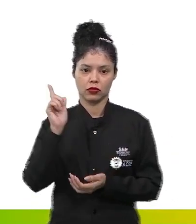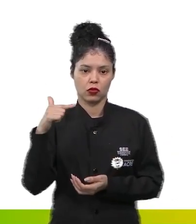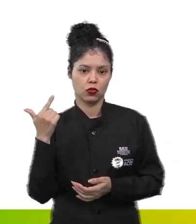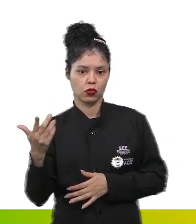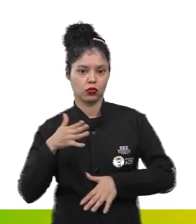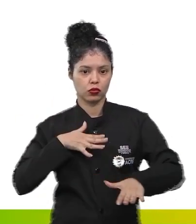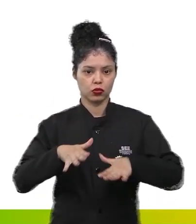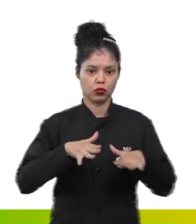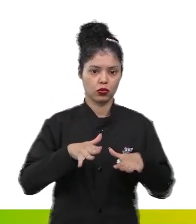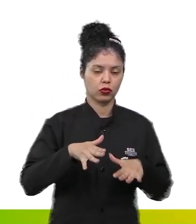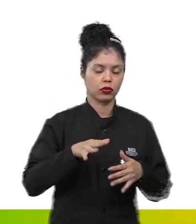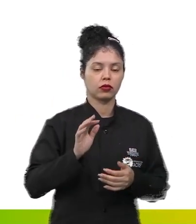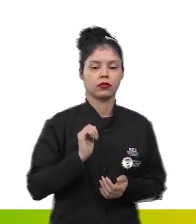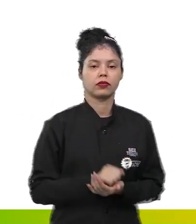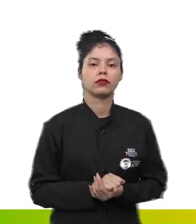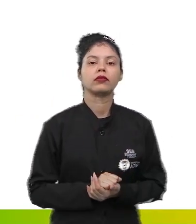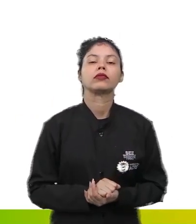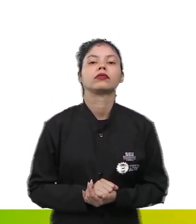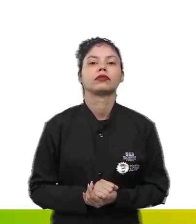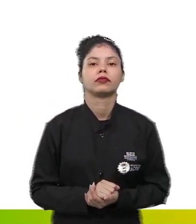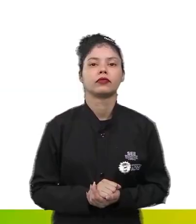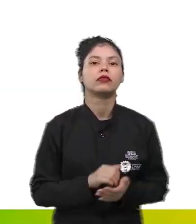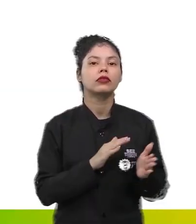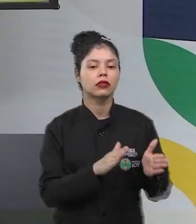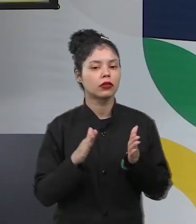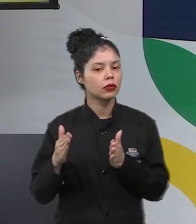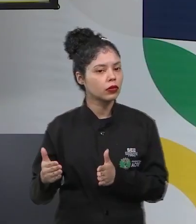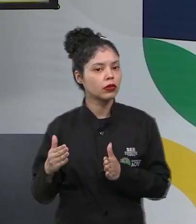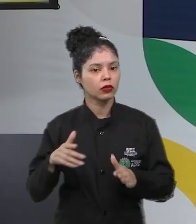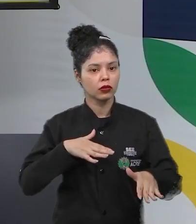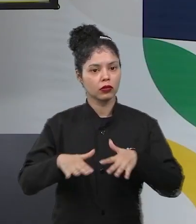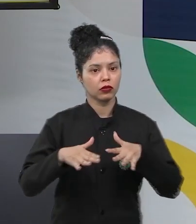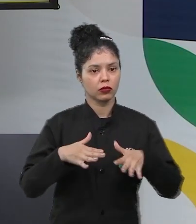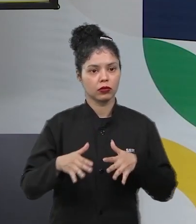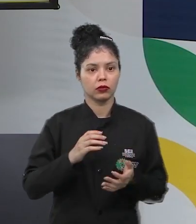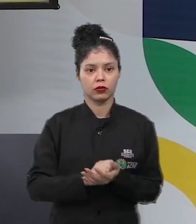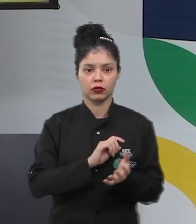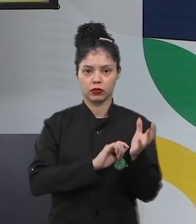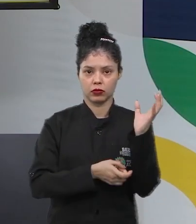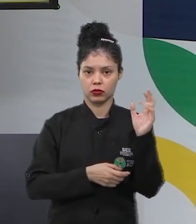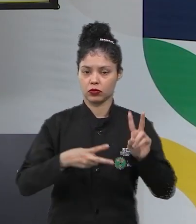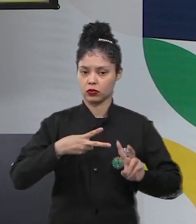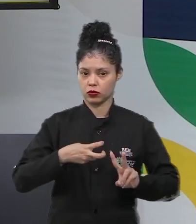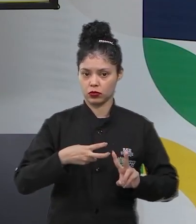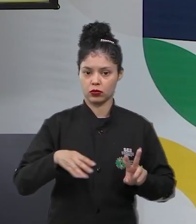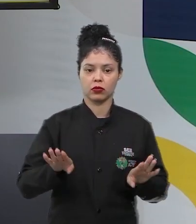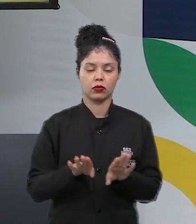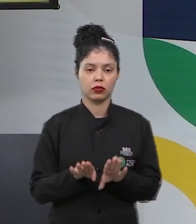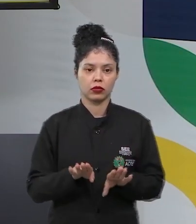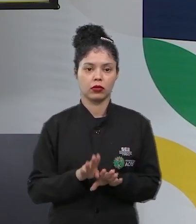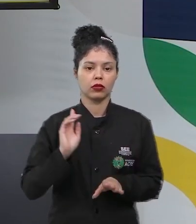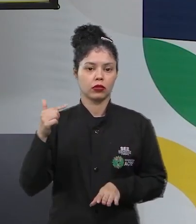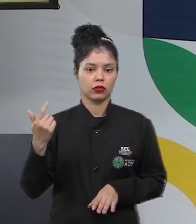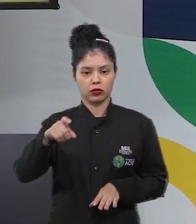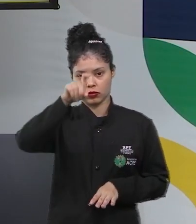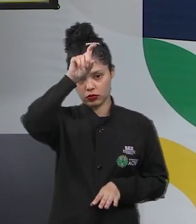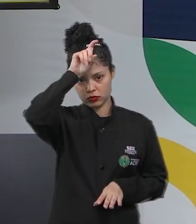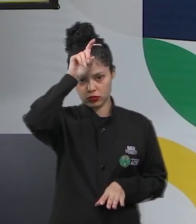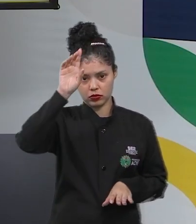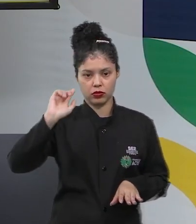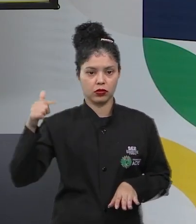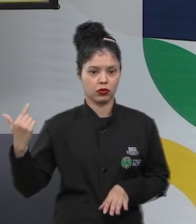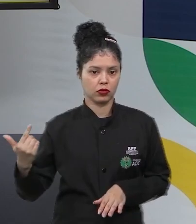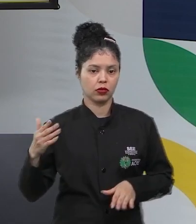outros movimentos. Então, a partir do movimento dos seringueiros, dos índios e dos quilombolas, outros